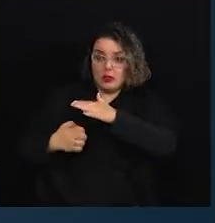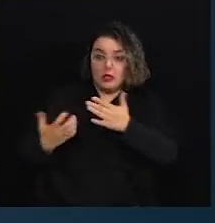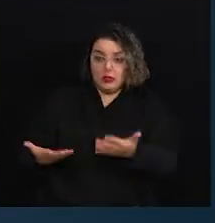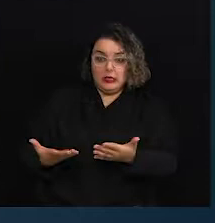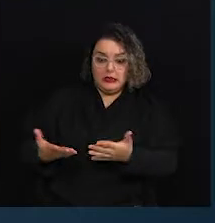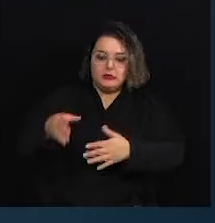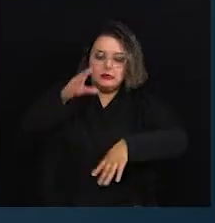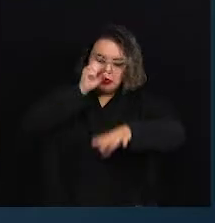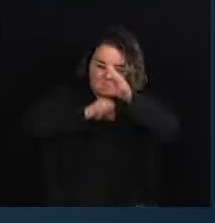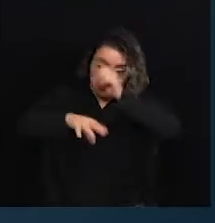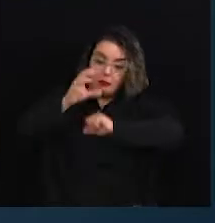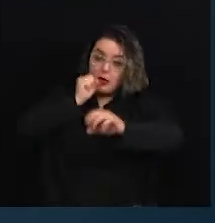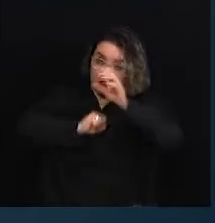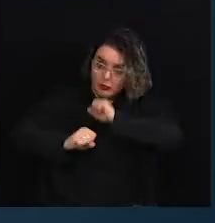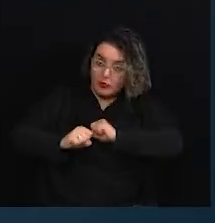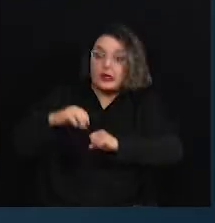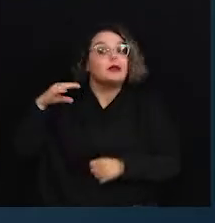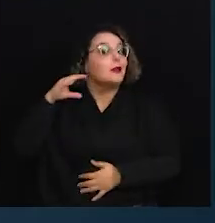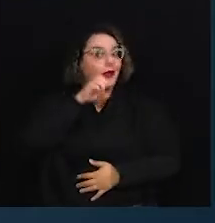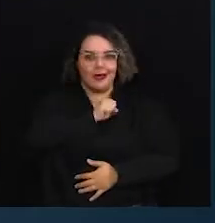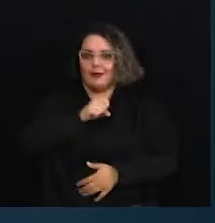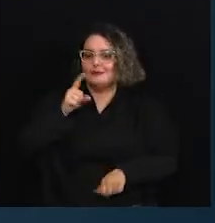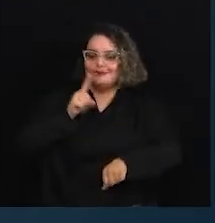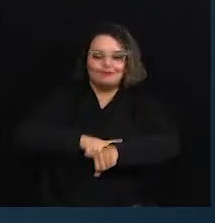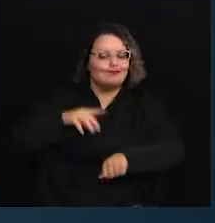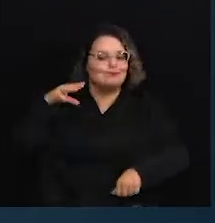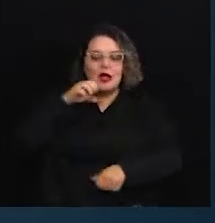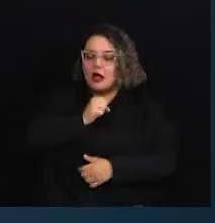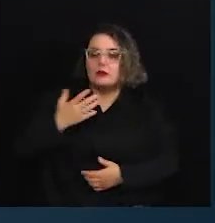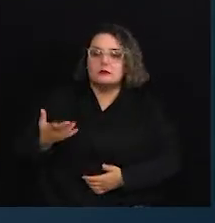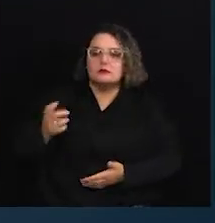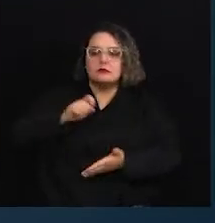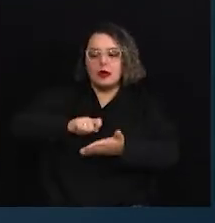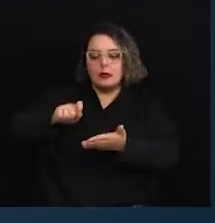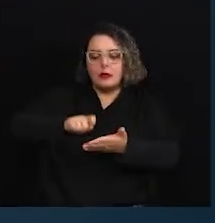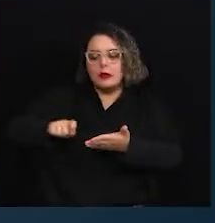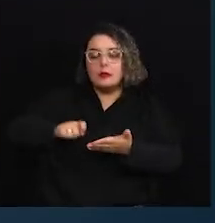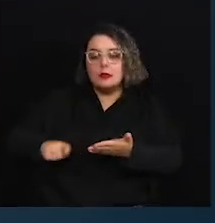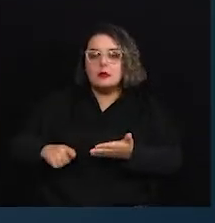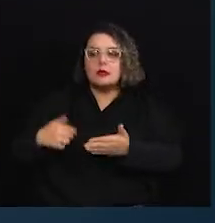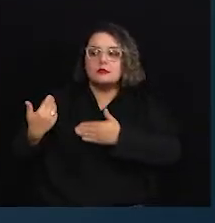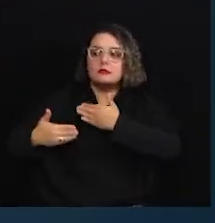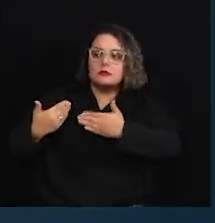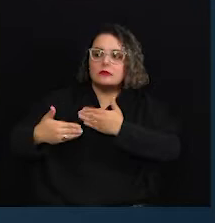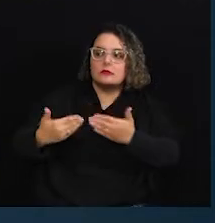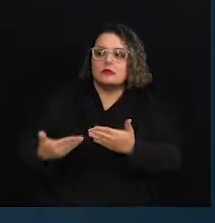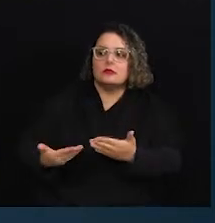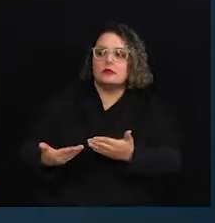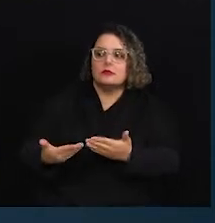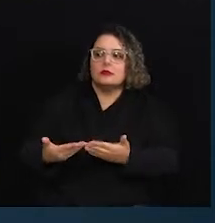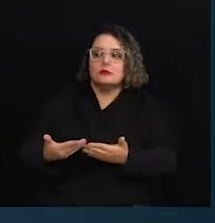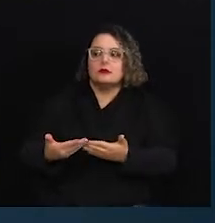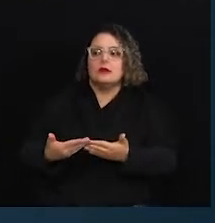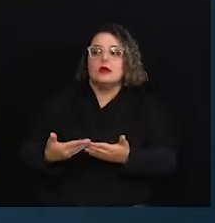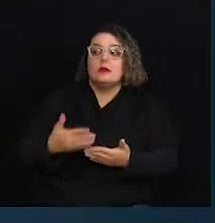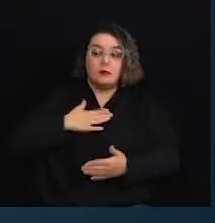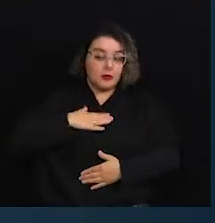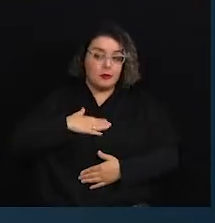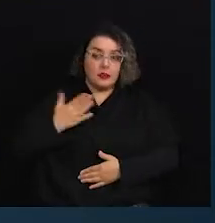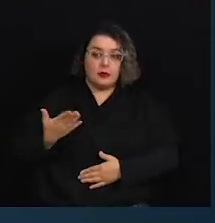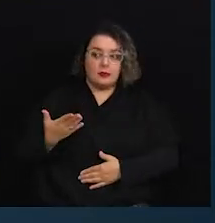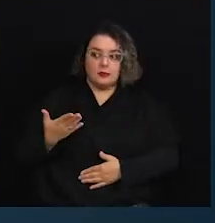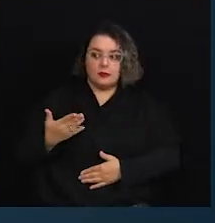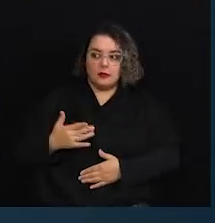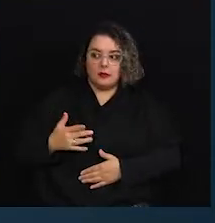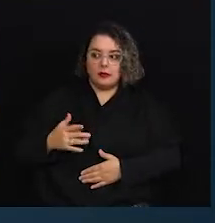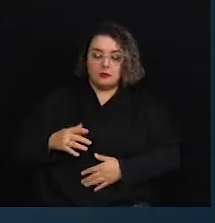que aprender muito, e muito rápido. Então, eu fui anotando as partes do processo e criando meio que um scrapbook para mim. Quando eu